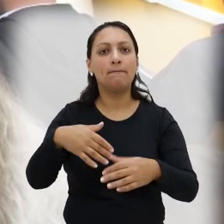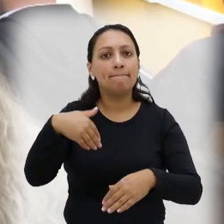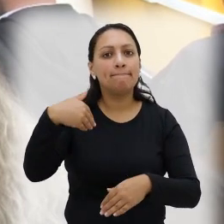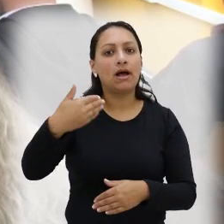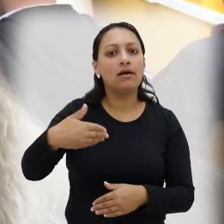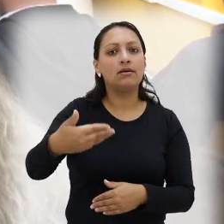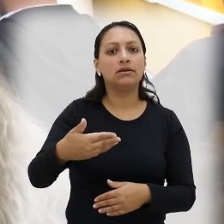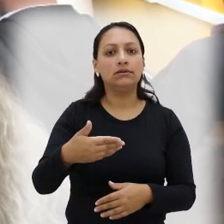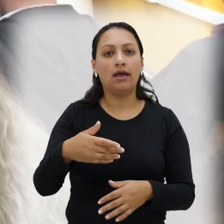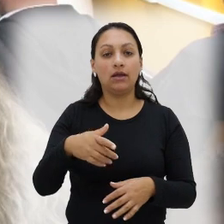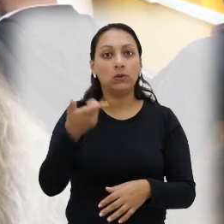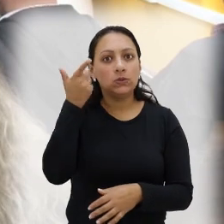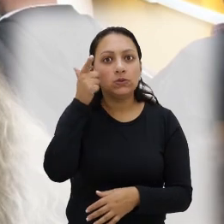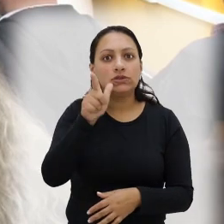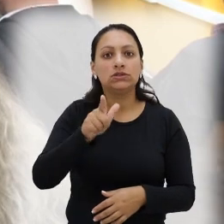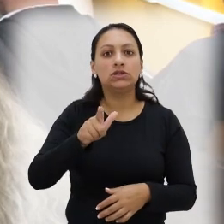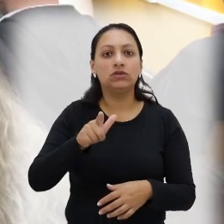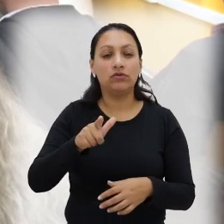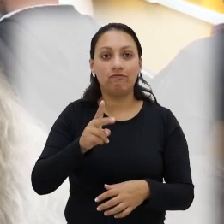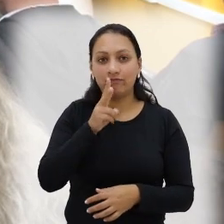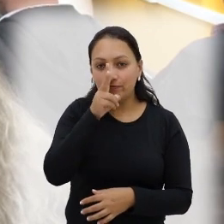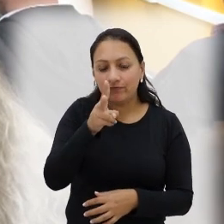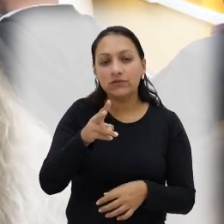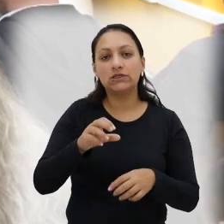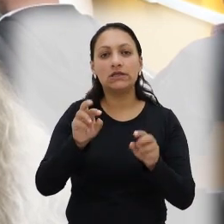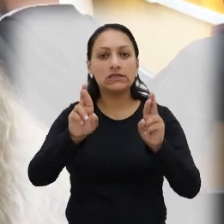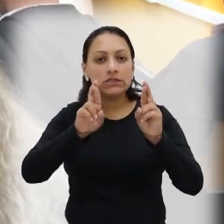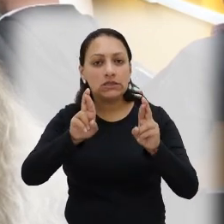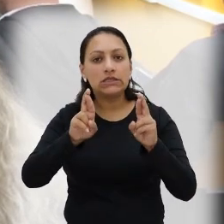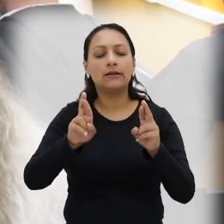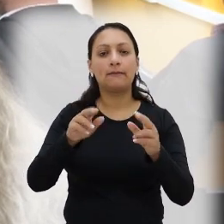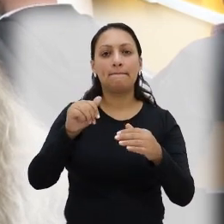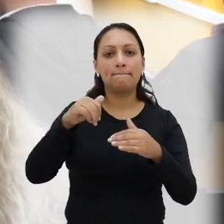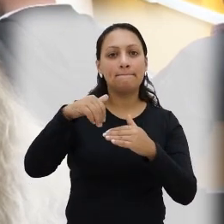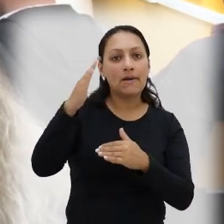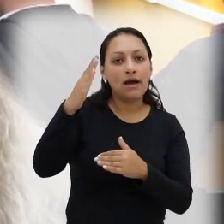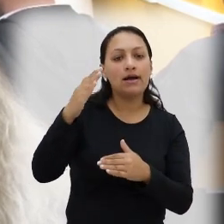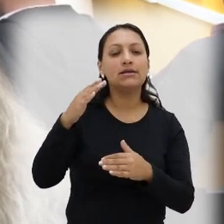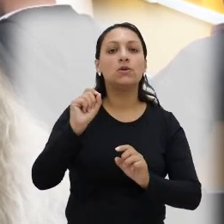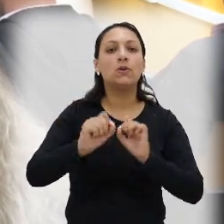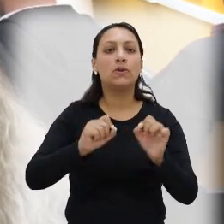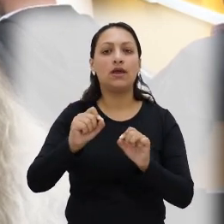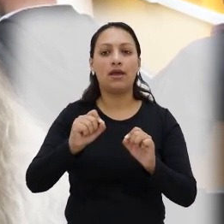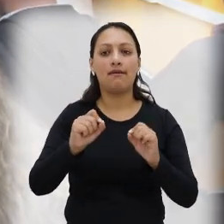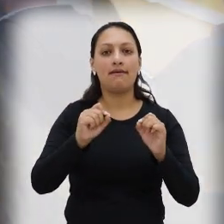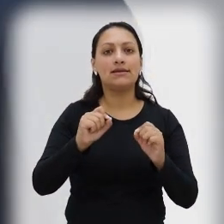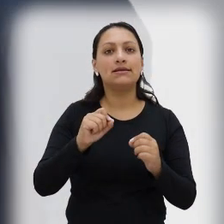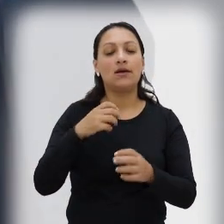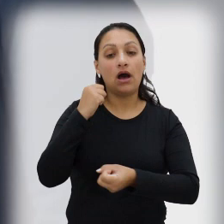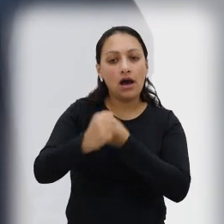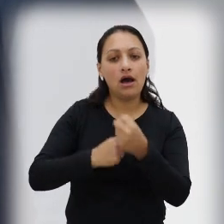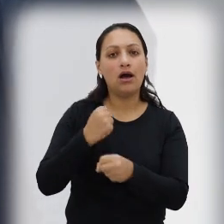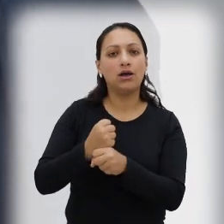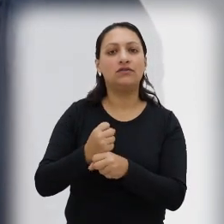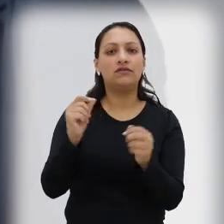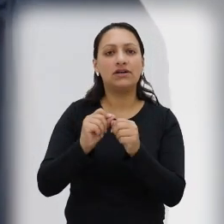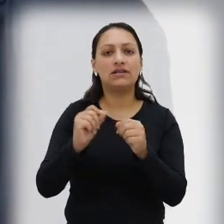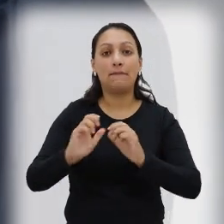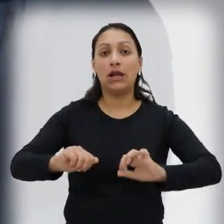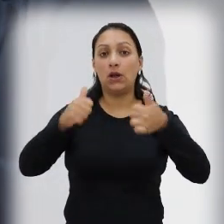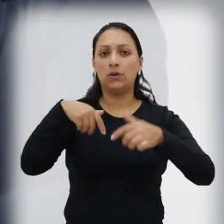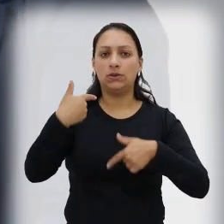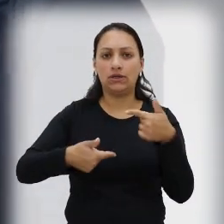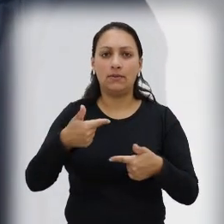ganhando corpo, né? E a gente espera cada vez mais, a cada edição, está fazendo melhor o trabalho que a gente está fazendo já